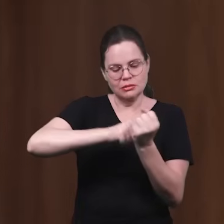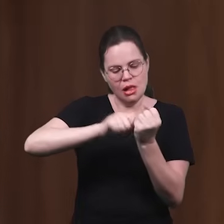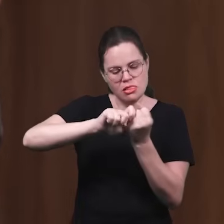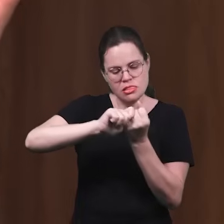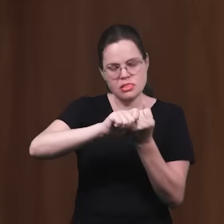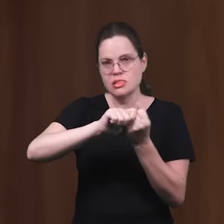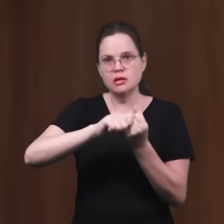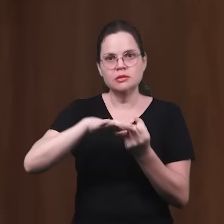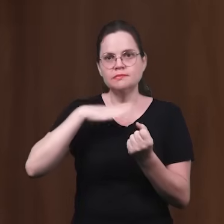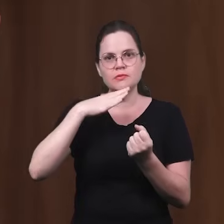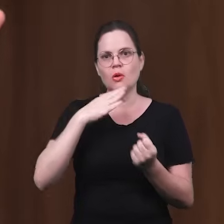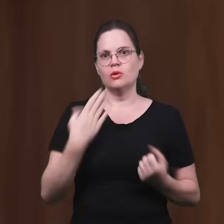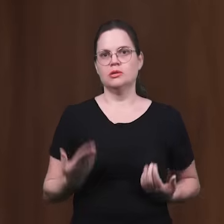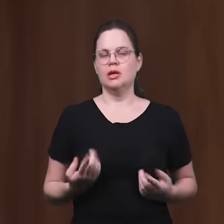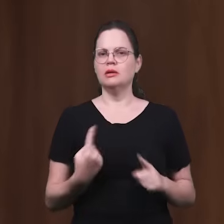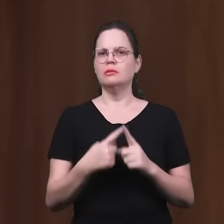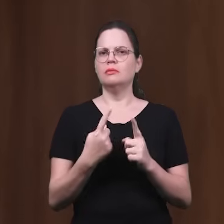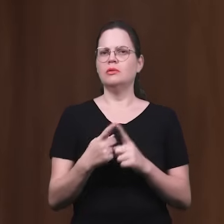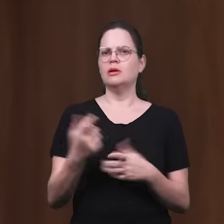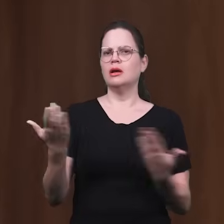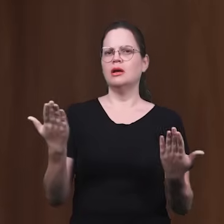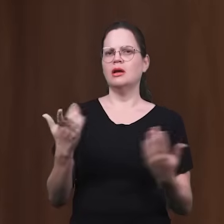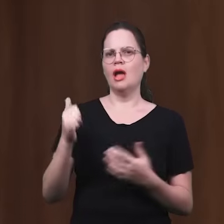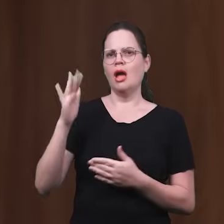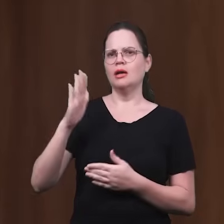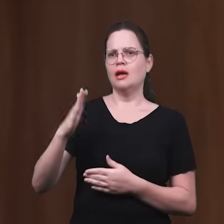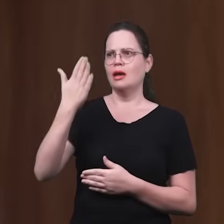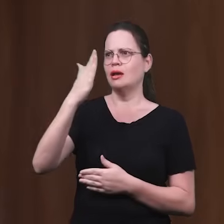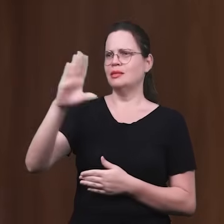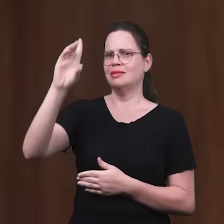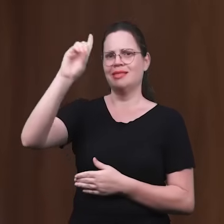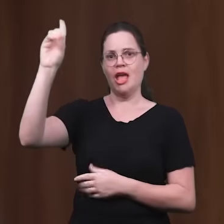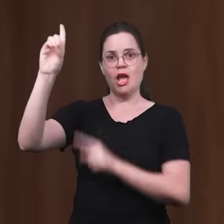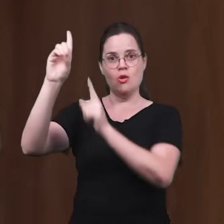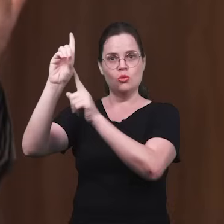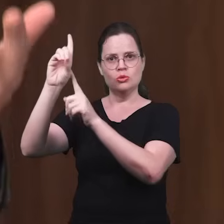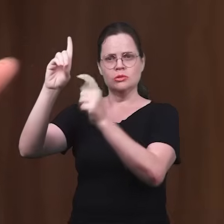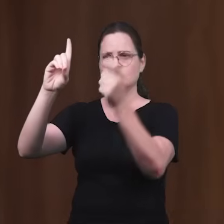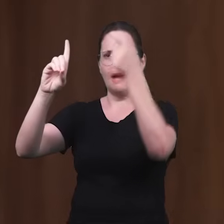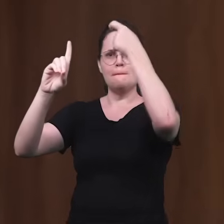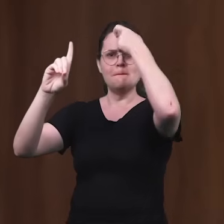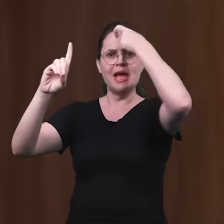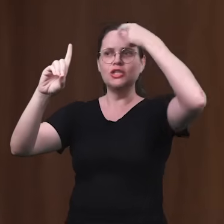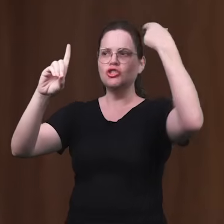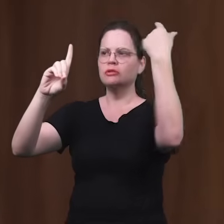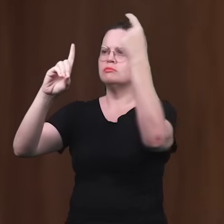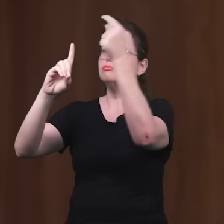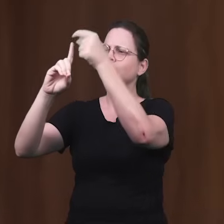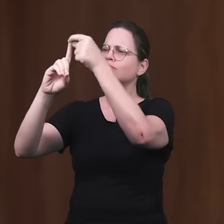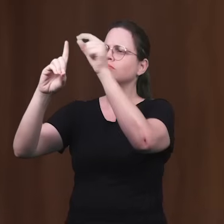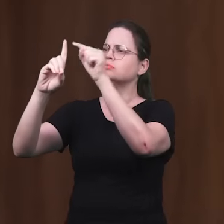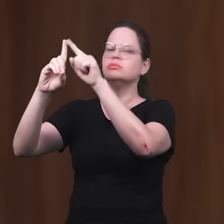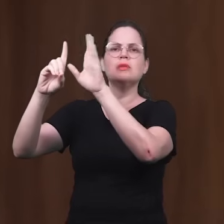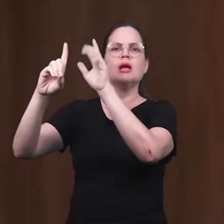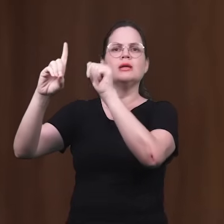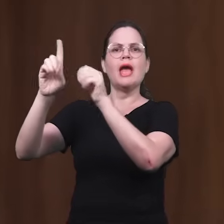quem compreendeu a mente do Senhor, ou quem foi seu conselheiro? Romanos